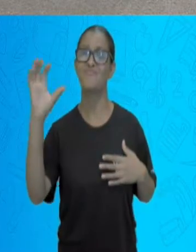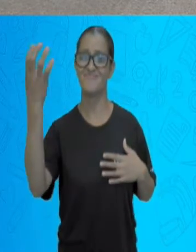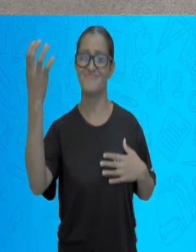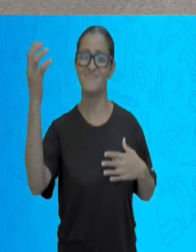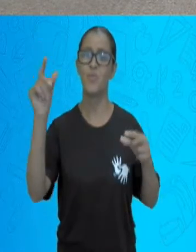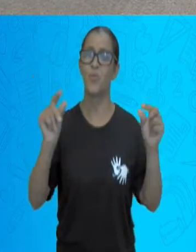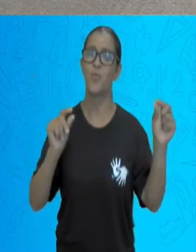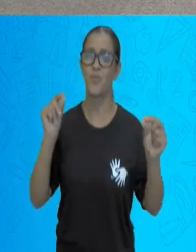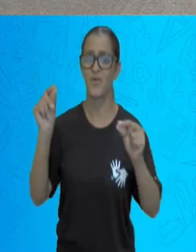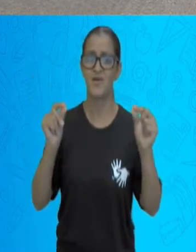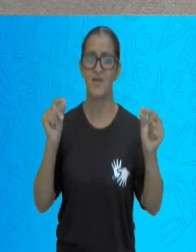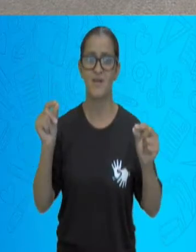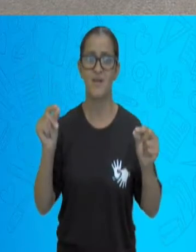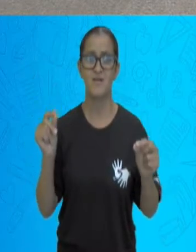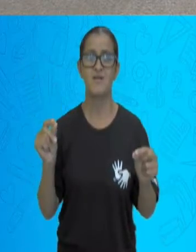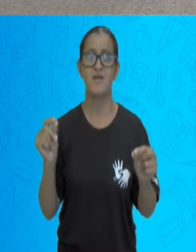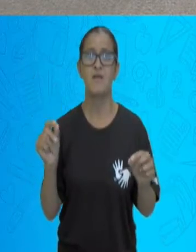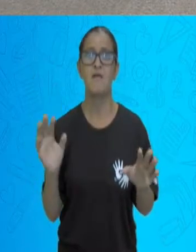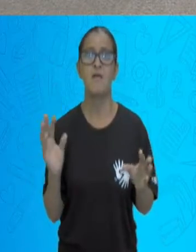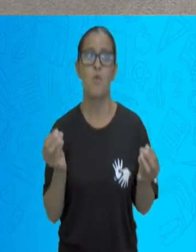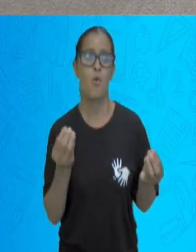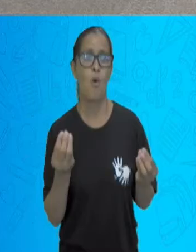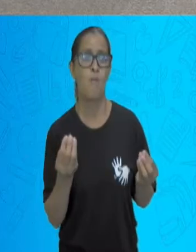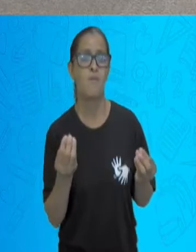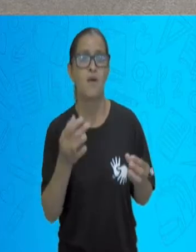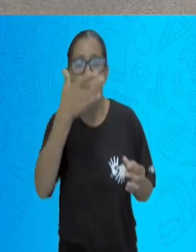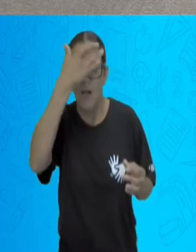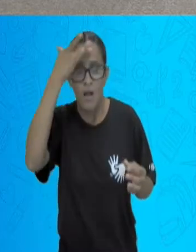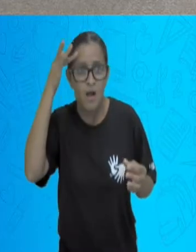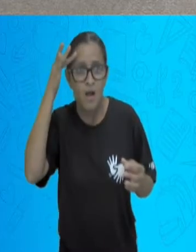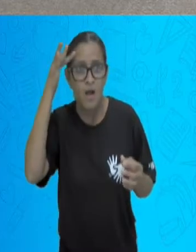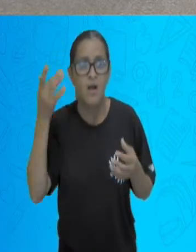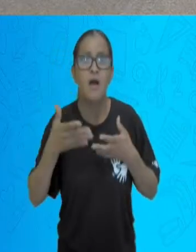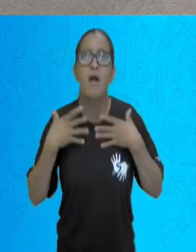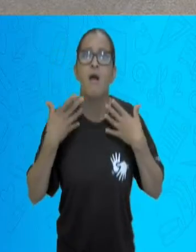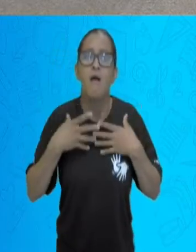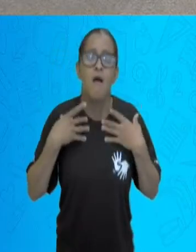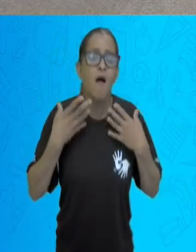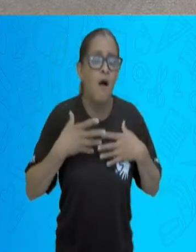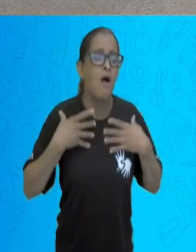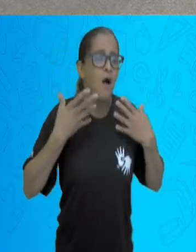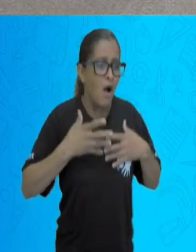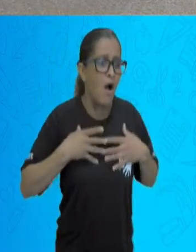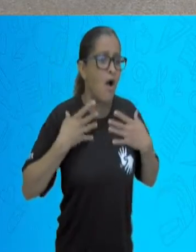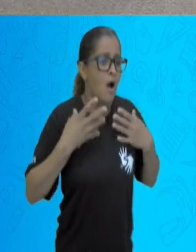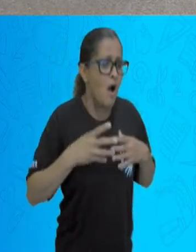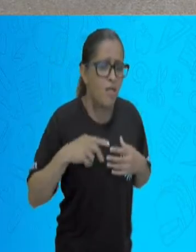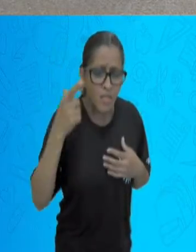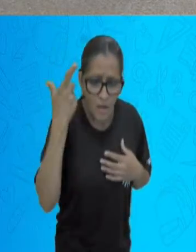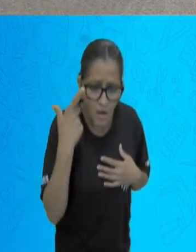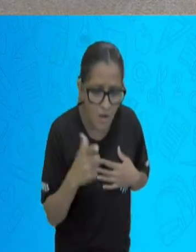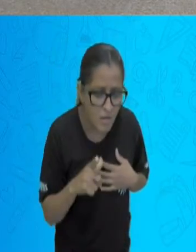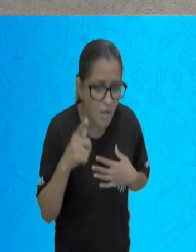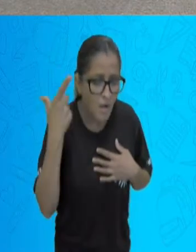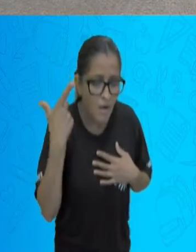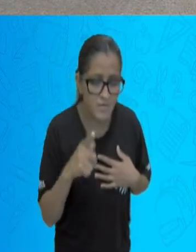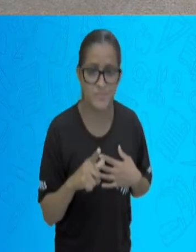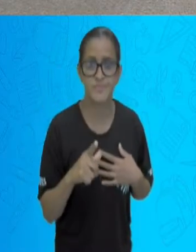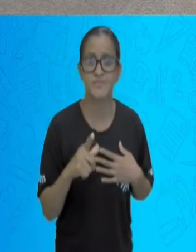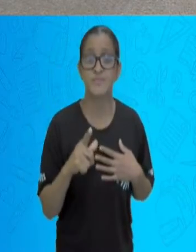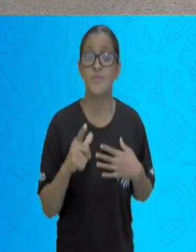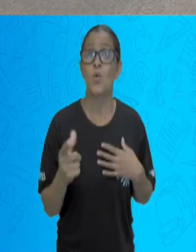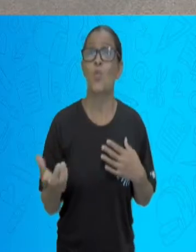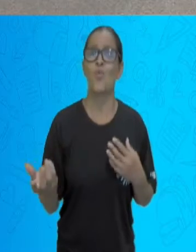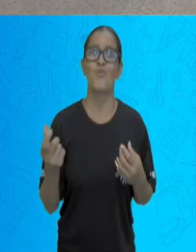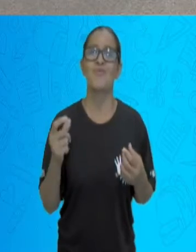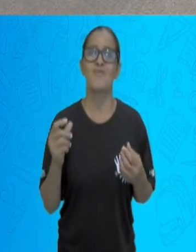quando aconteceu um acidente grave, a pessoa está sem conseguir respirar. É feito nessa